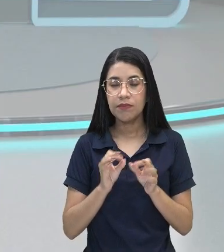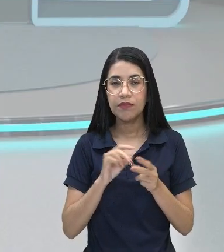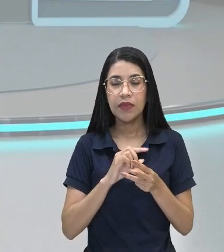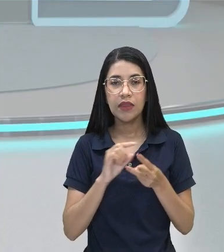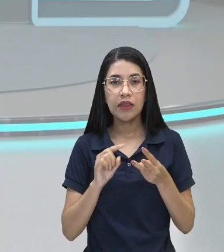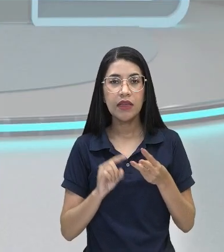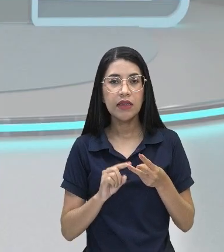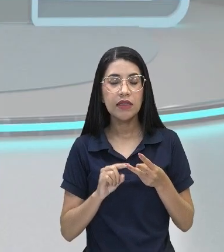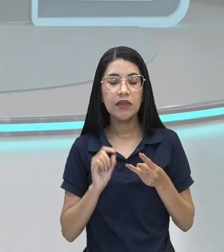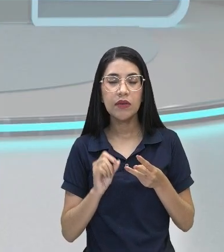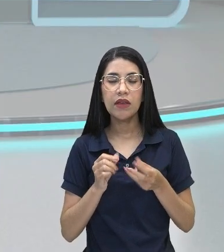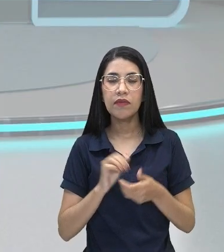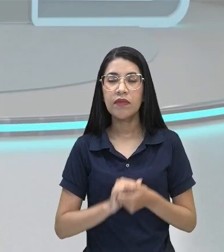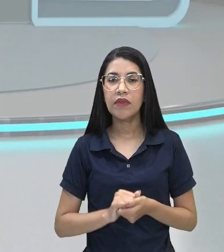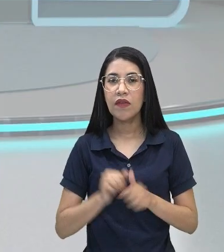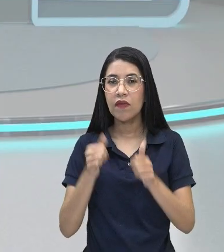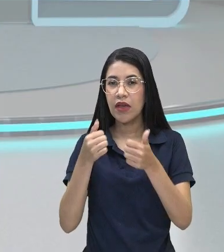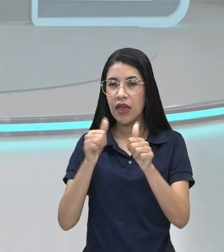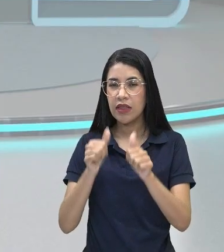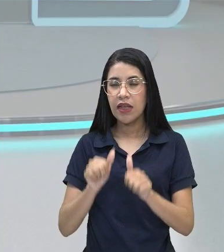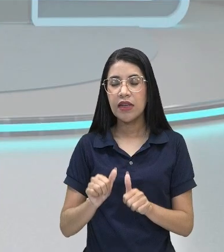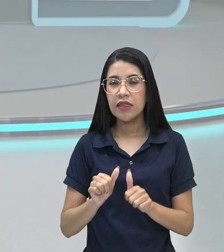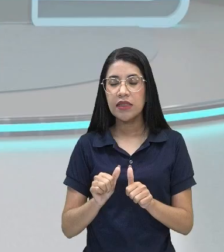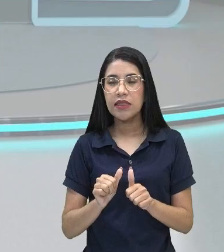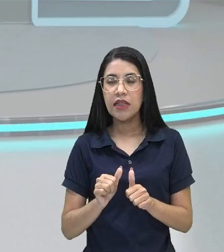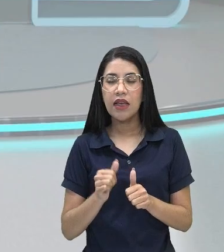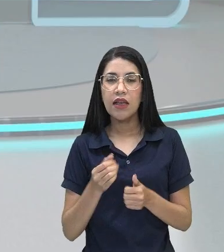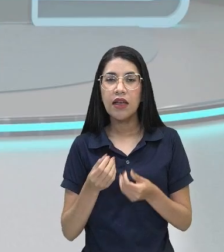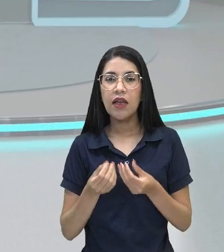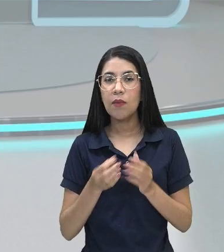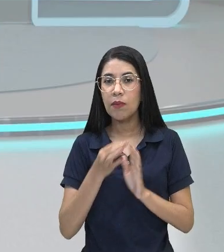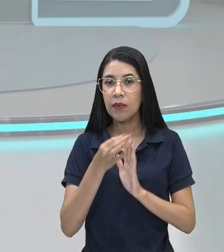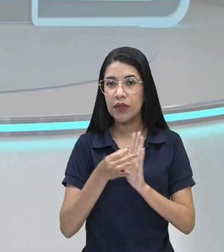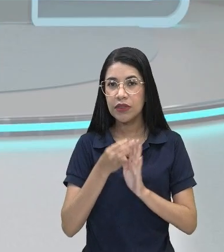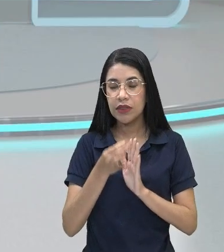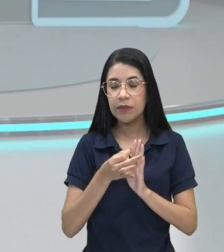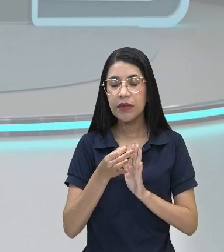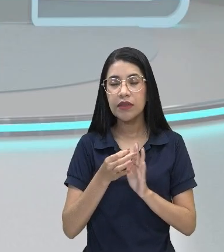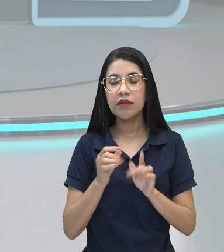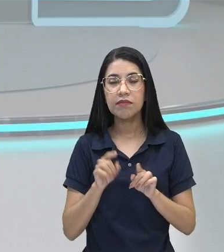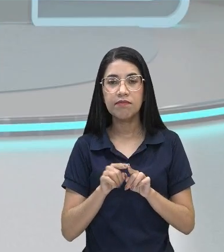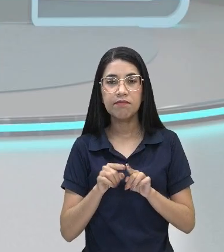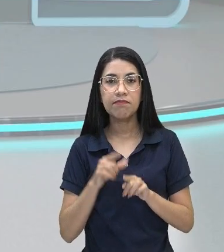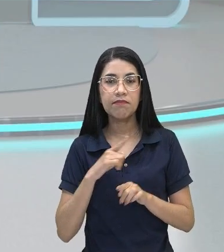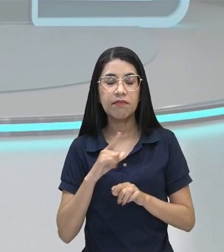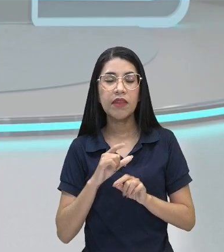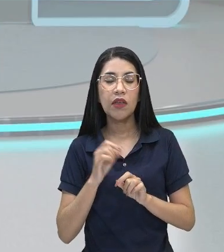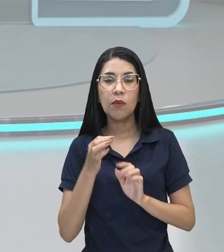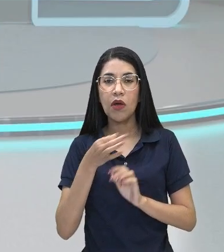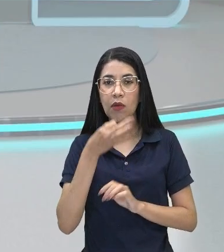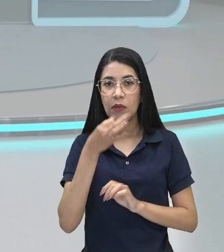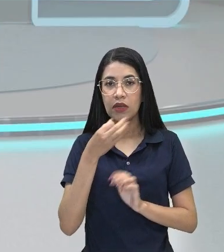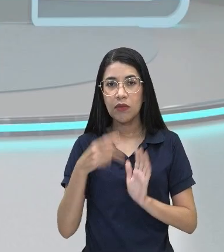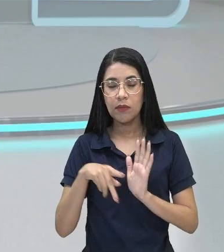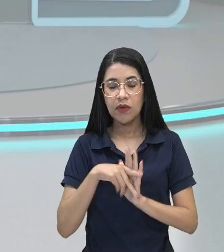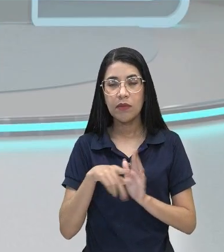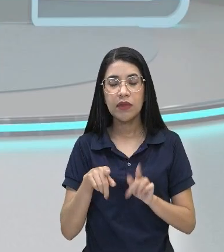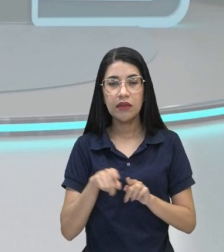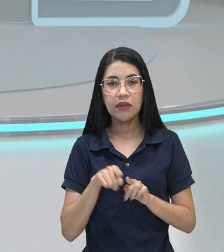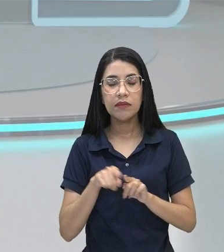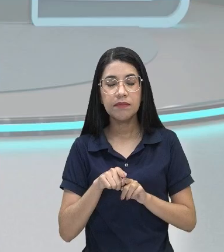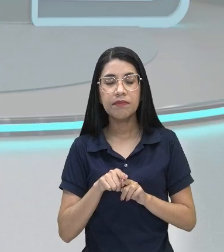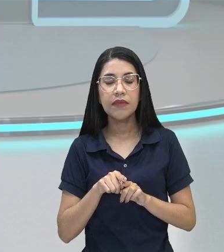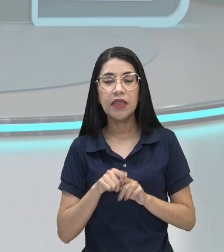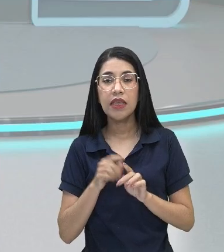da avaliação, ele faz uma avaliação crítica, ele emite uma opinião. E